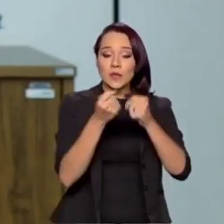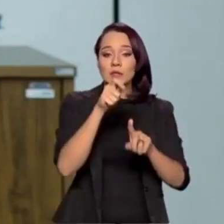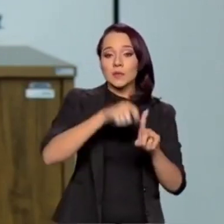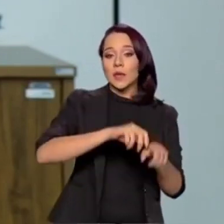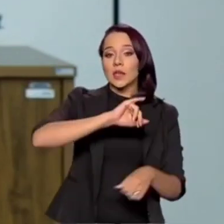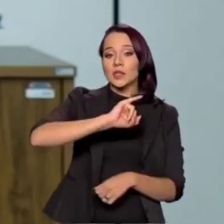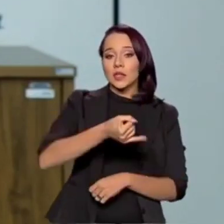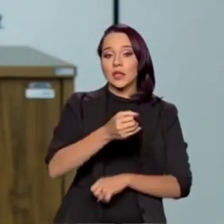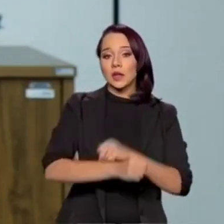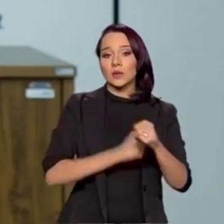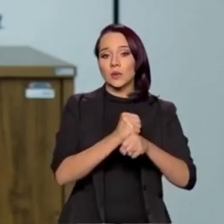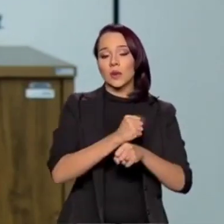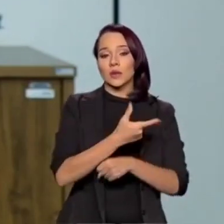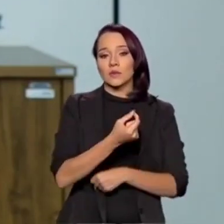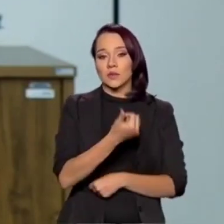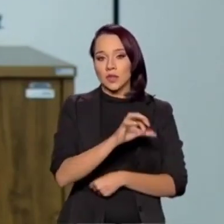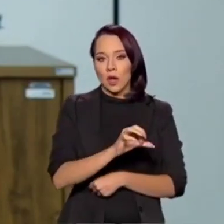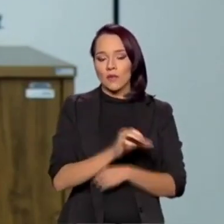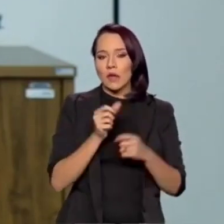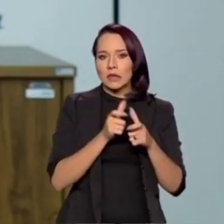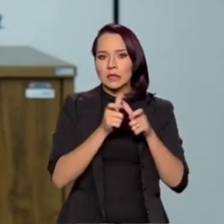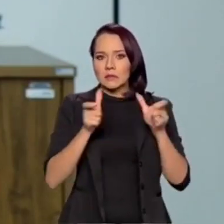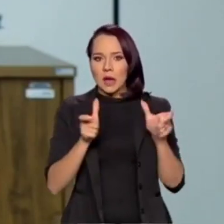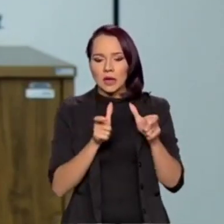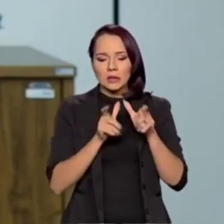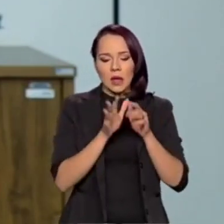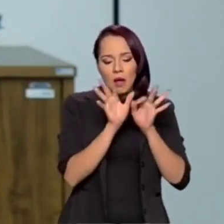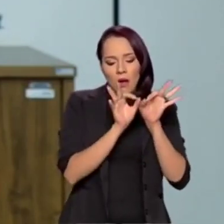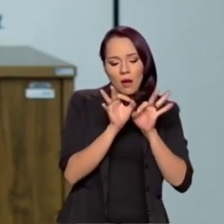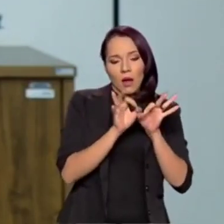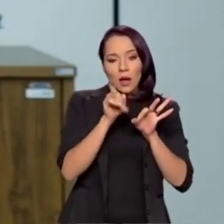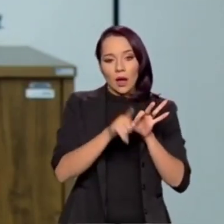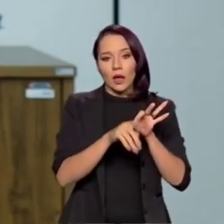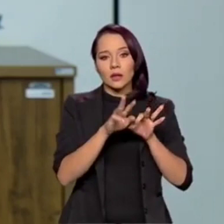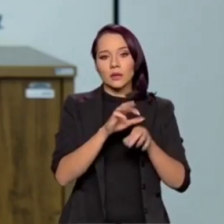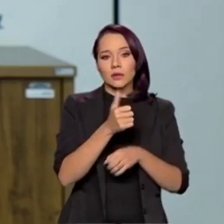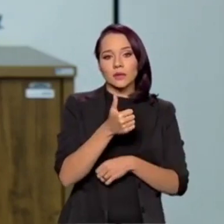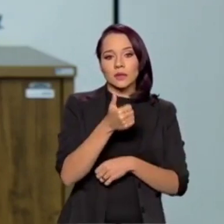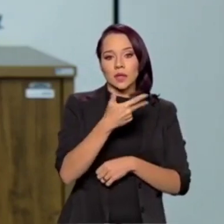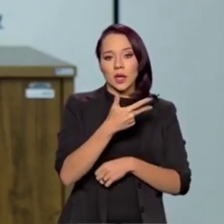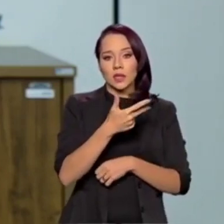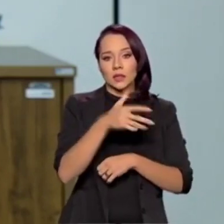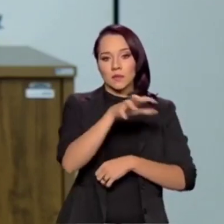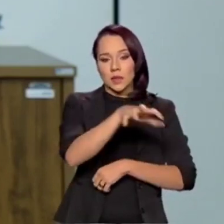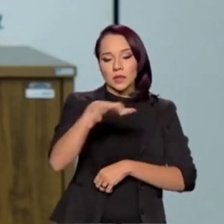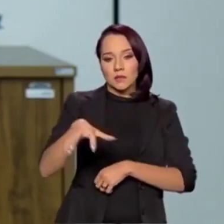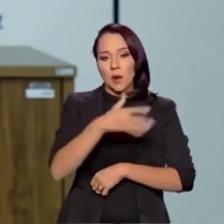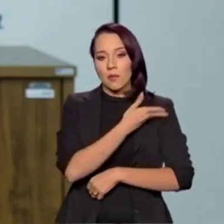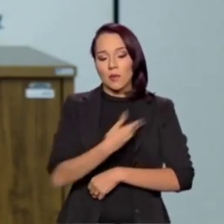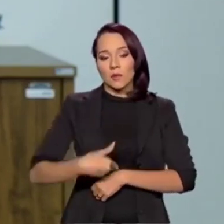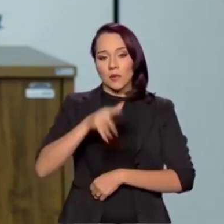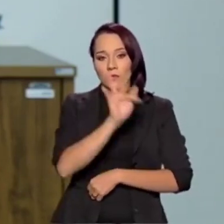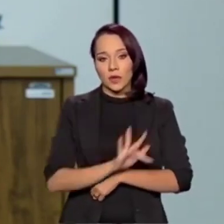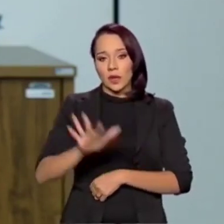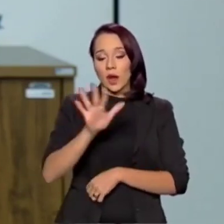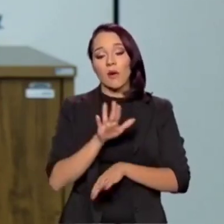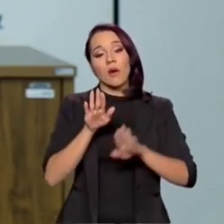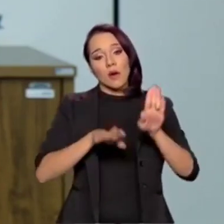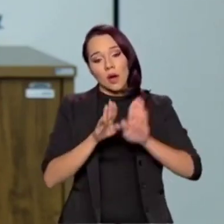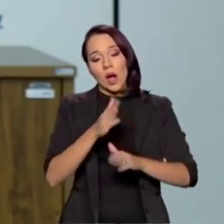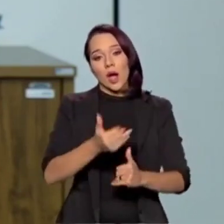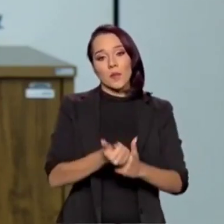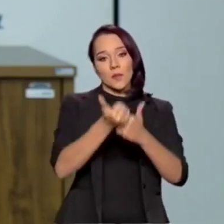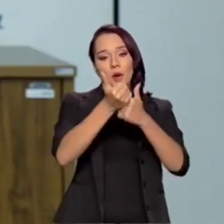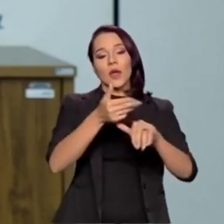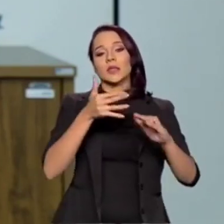de 2019, de uma maior concertação entre os 13 atores públicos federais que, de alguma forma,